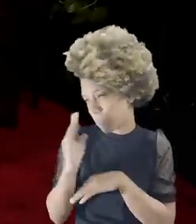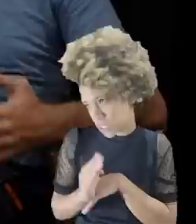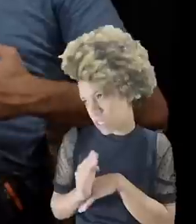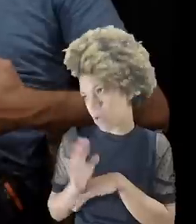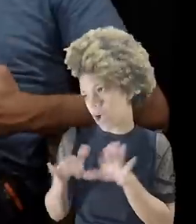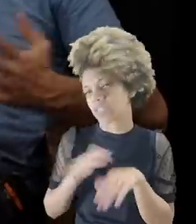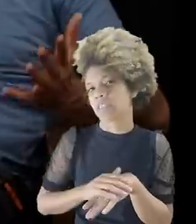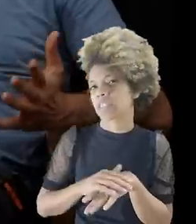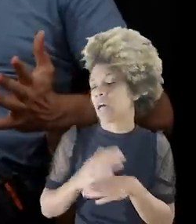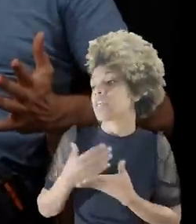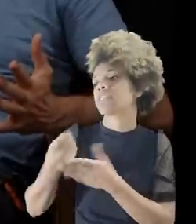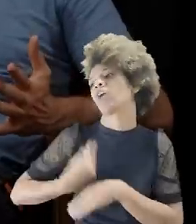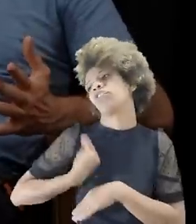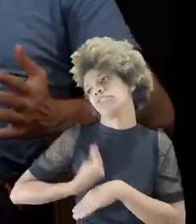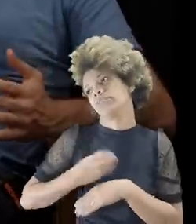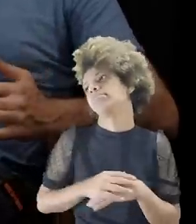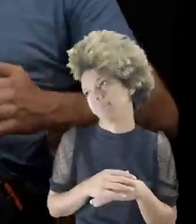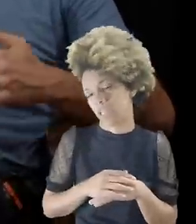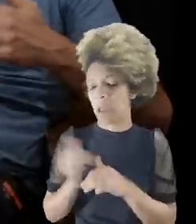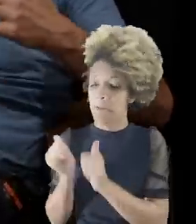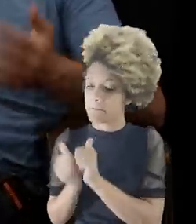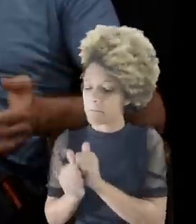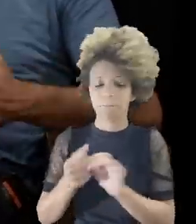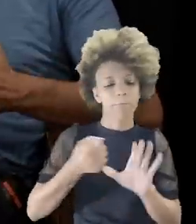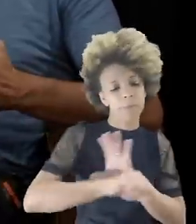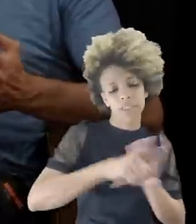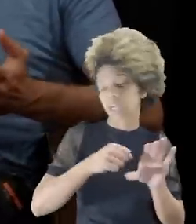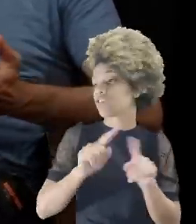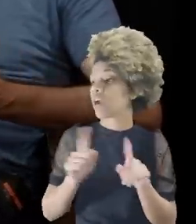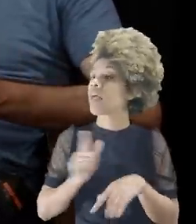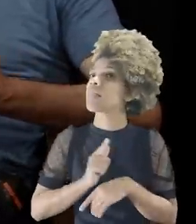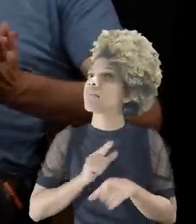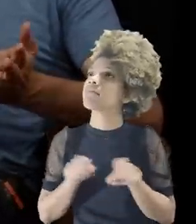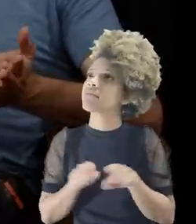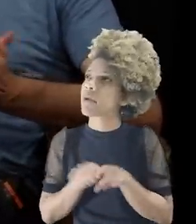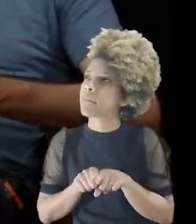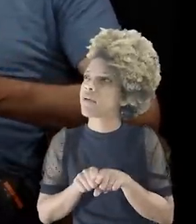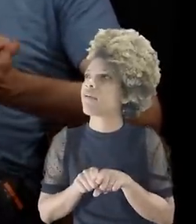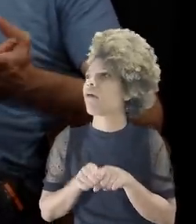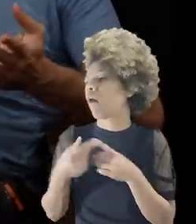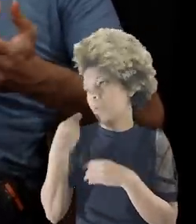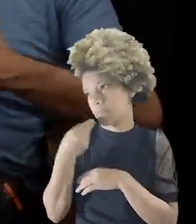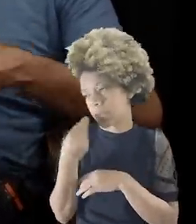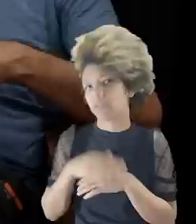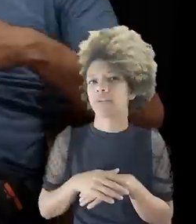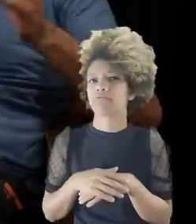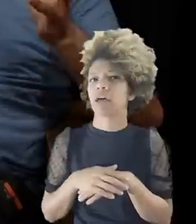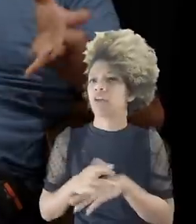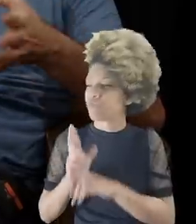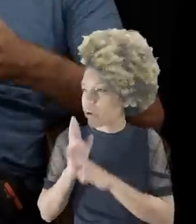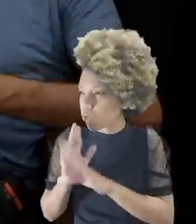Estados Unidos mas no Brasil muitas vezes salva vidas é questão de futebol do basquete né até teve um caso semana eu tava conversando com um cara ele